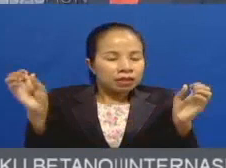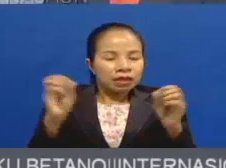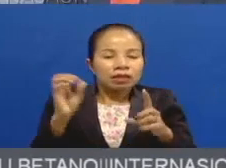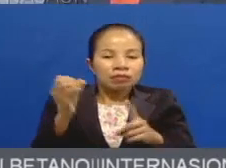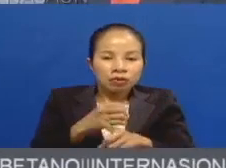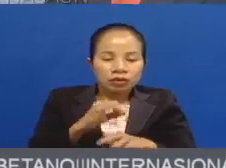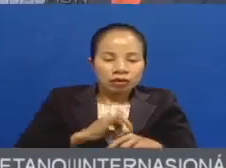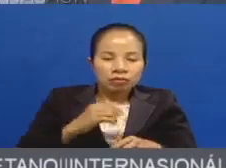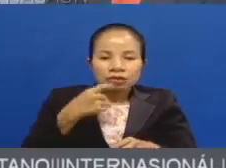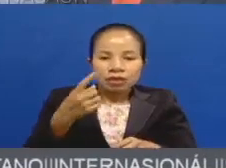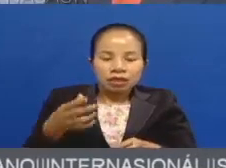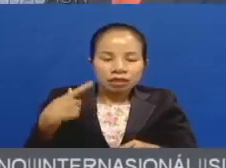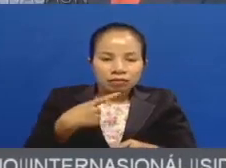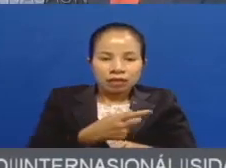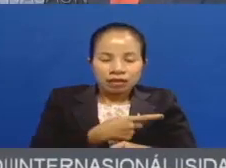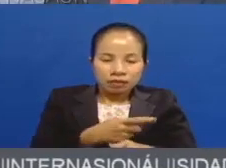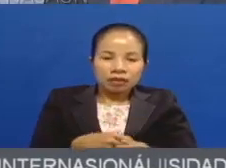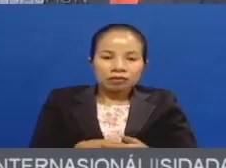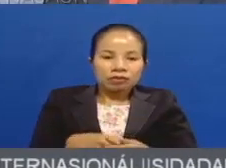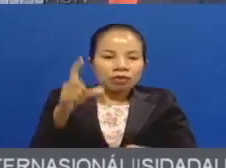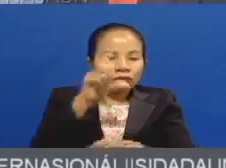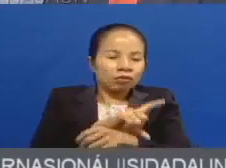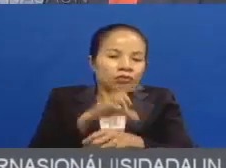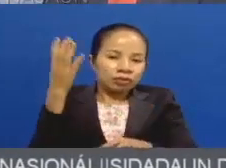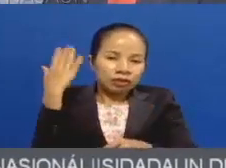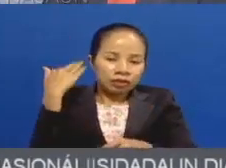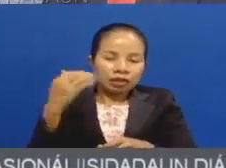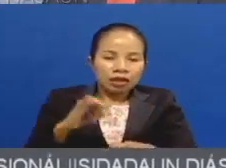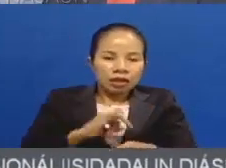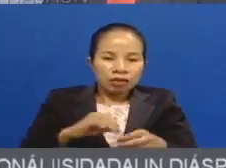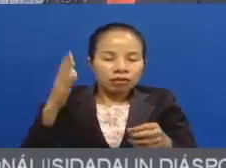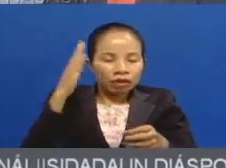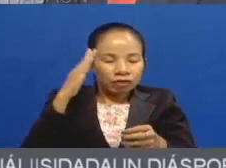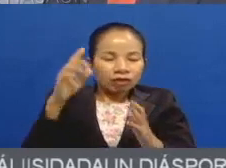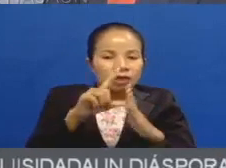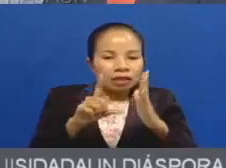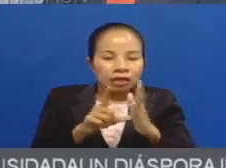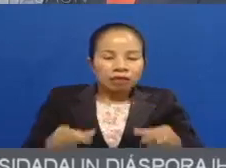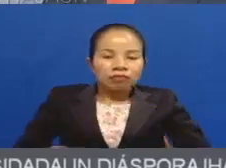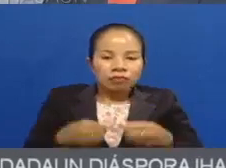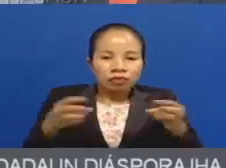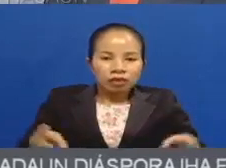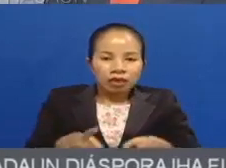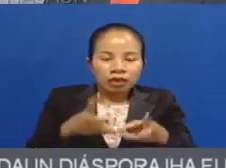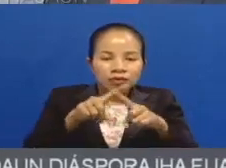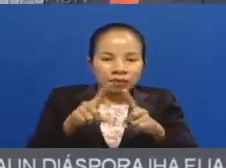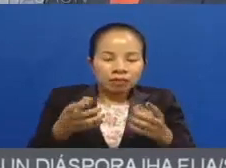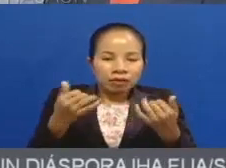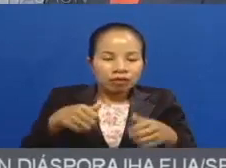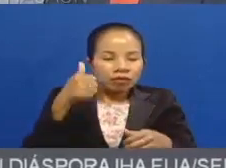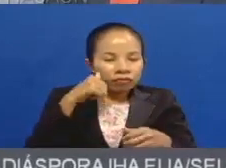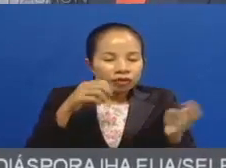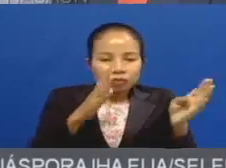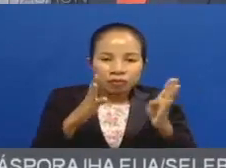oportunidade, hao até teu neia parlamento, loron hira liu ba, e hao não em lei fodala, mas bem agora como é que Feto